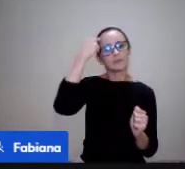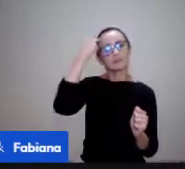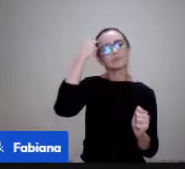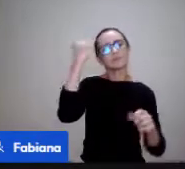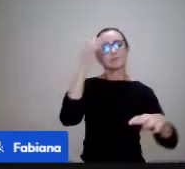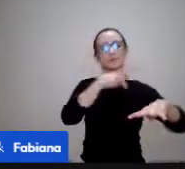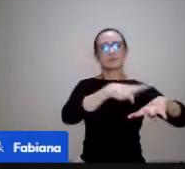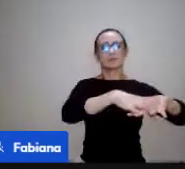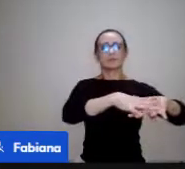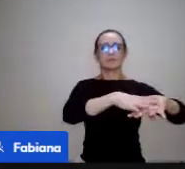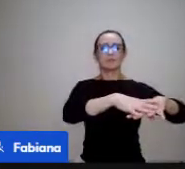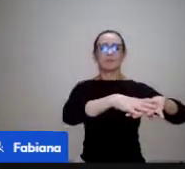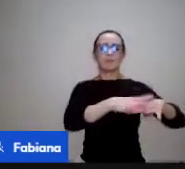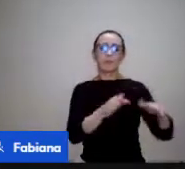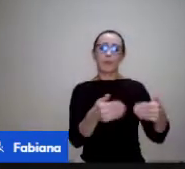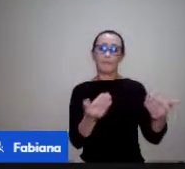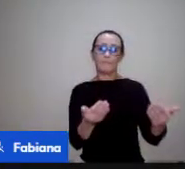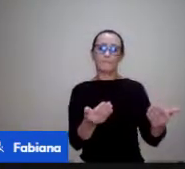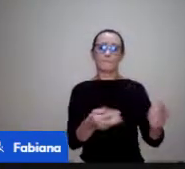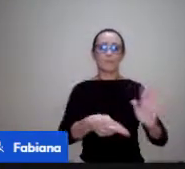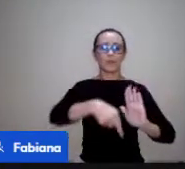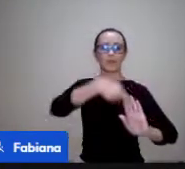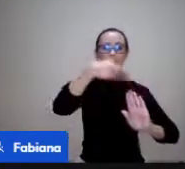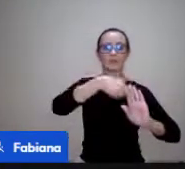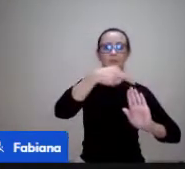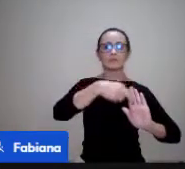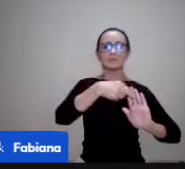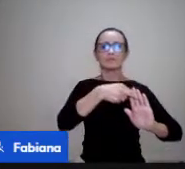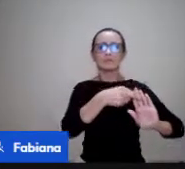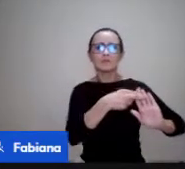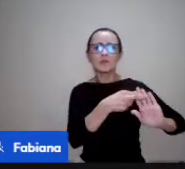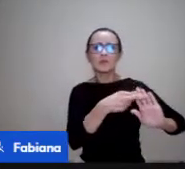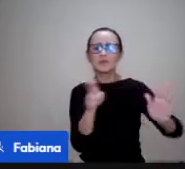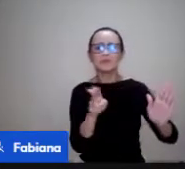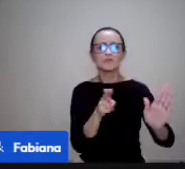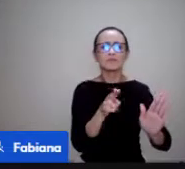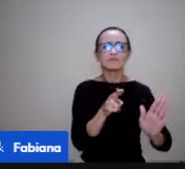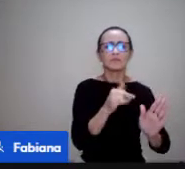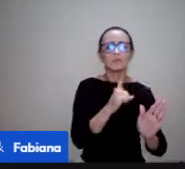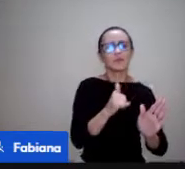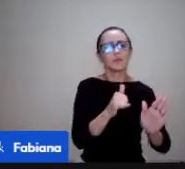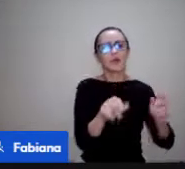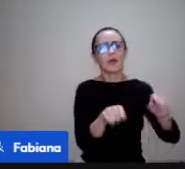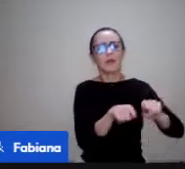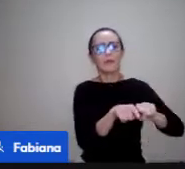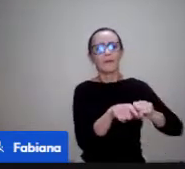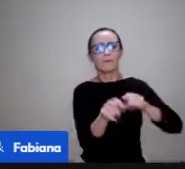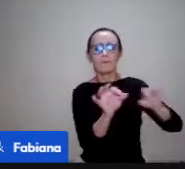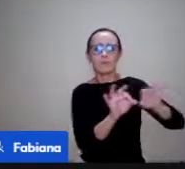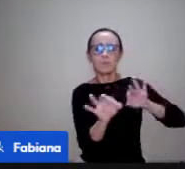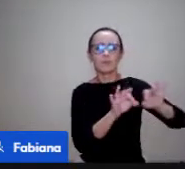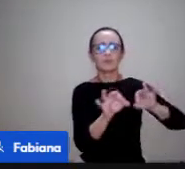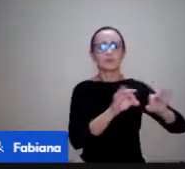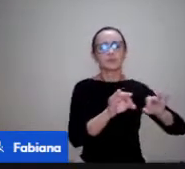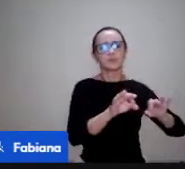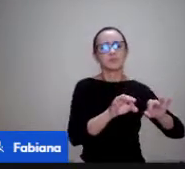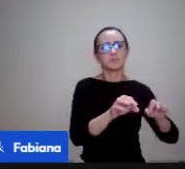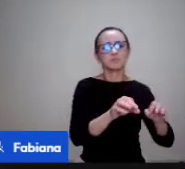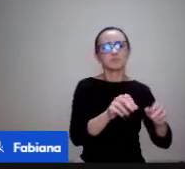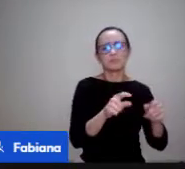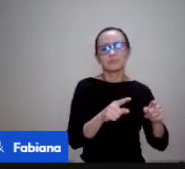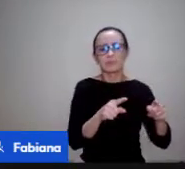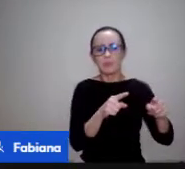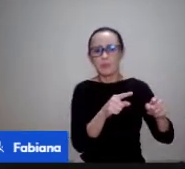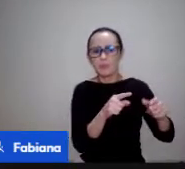matemática. Então, olha só, a resolução de um problema como um recurso pedagógico é capaz de